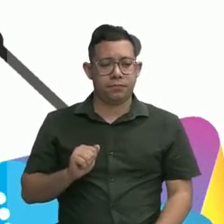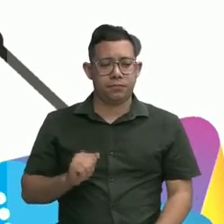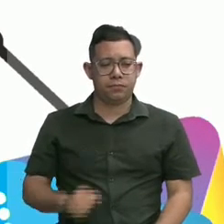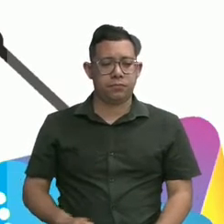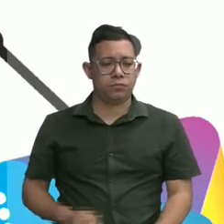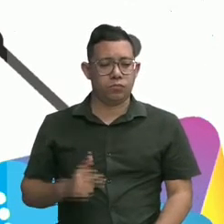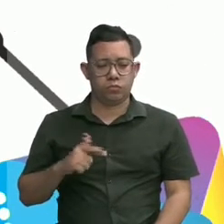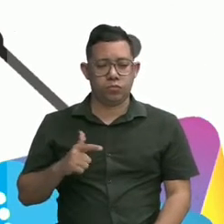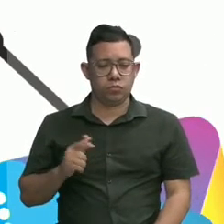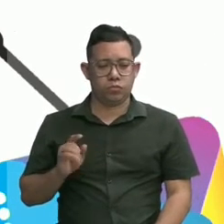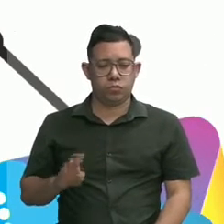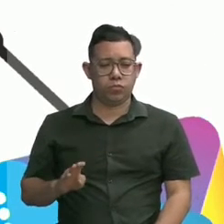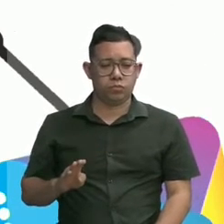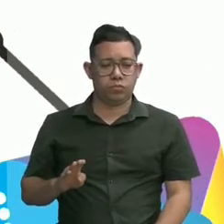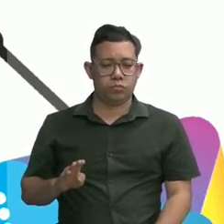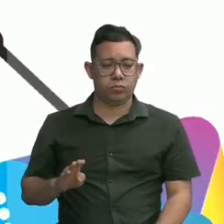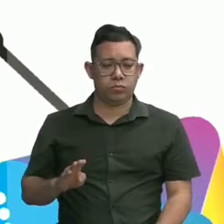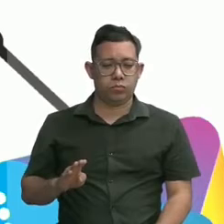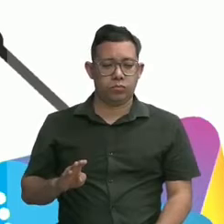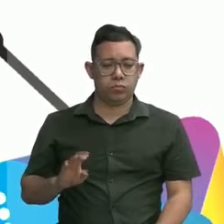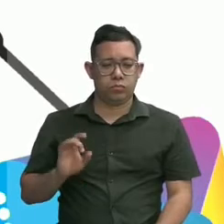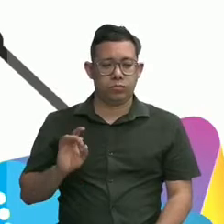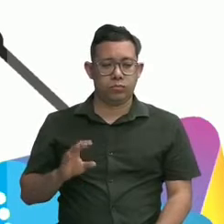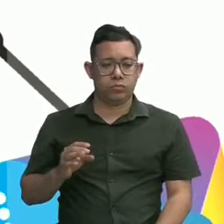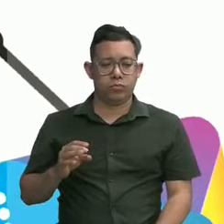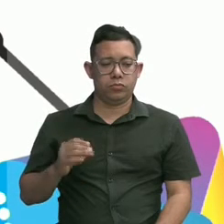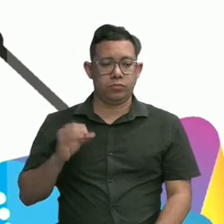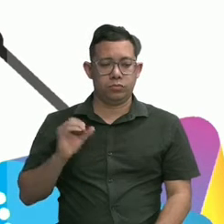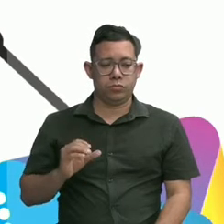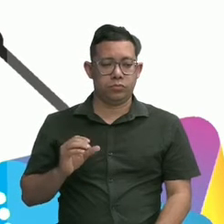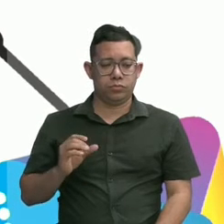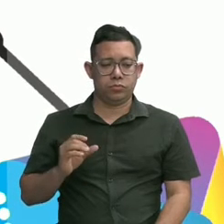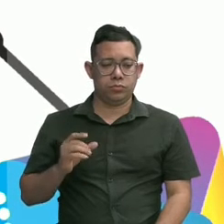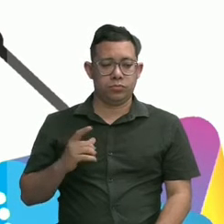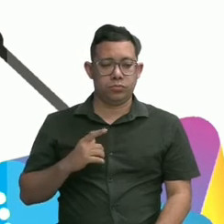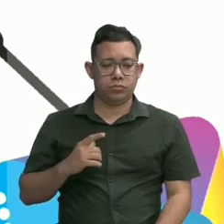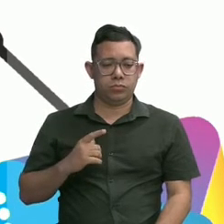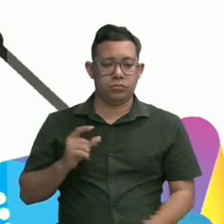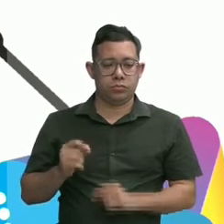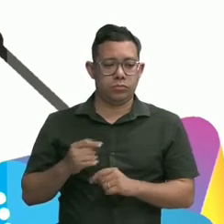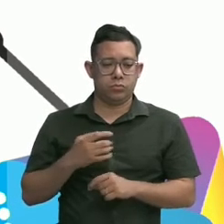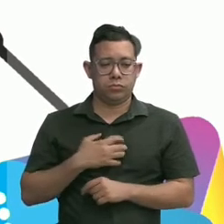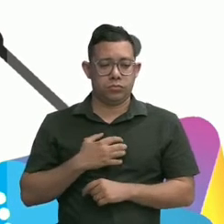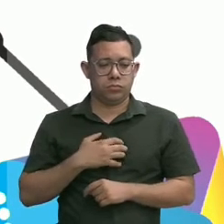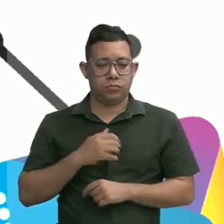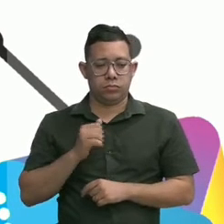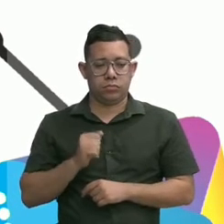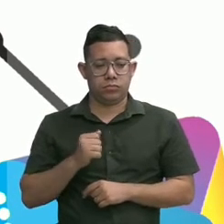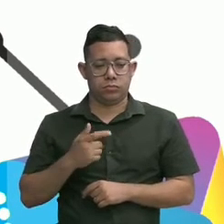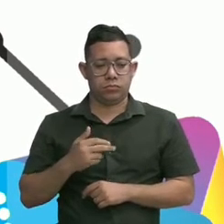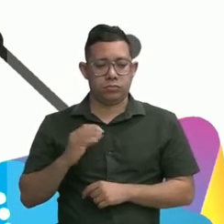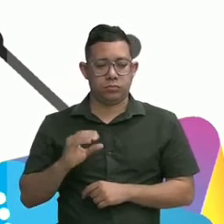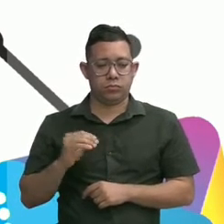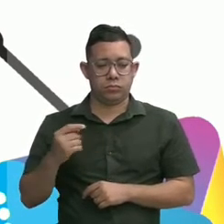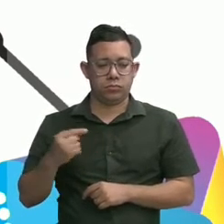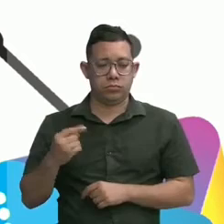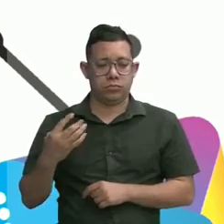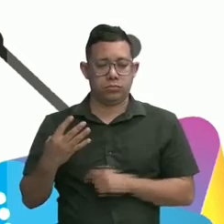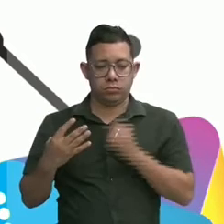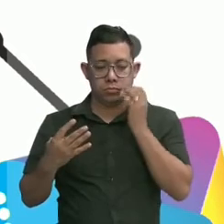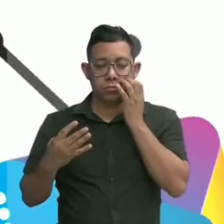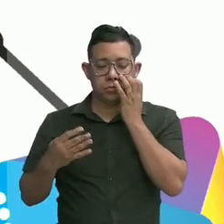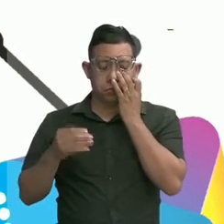no caso aqui eu não tenho b e tenho somente os E então tenho aqui vale um e tenho os equivale